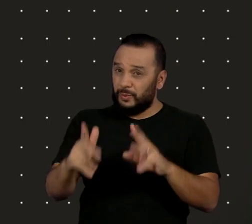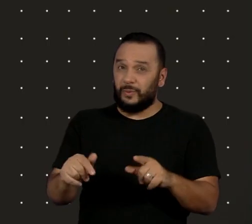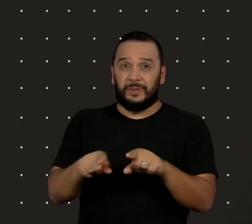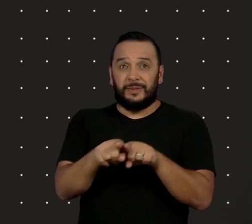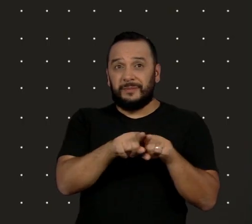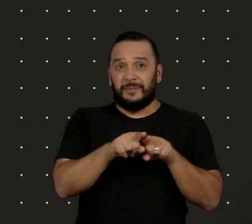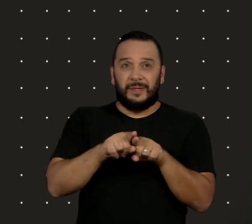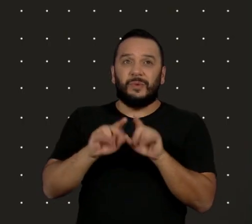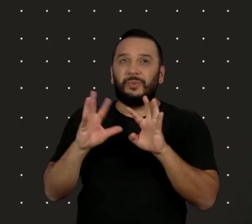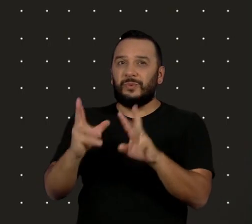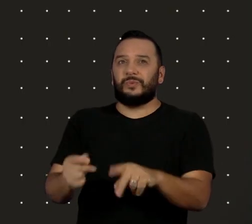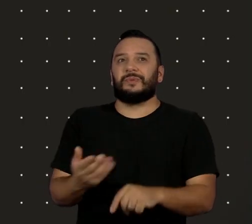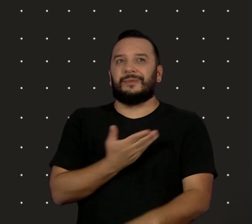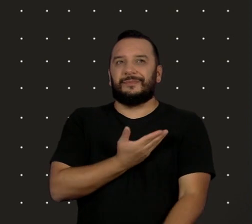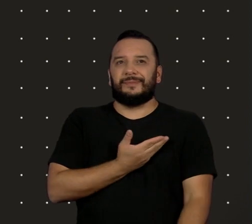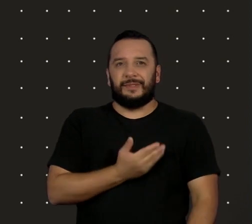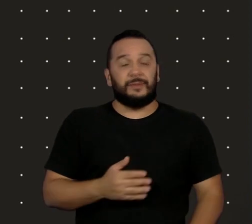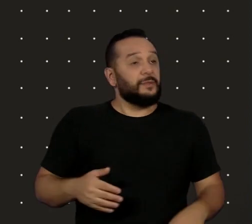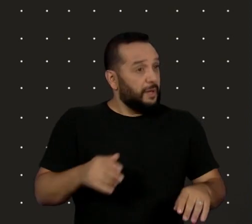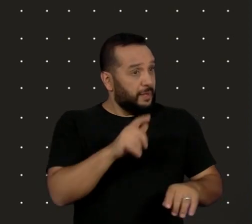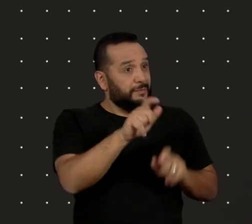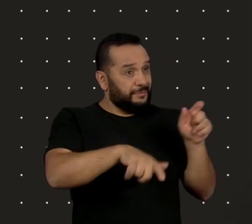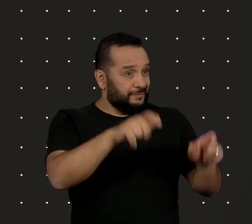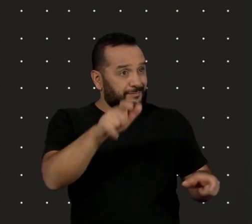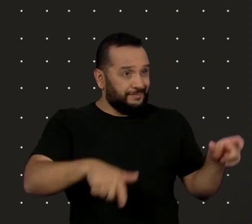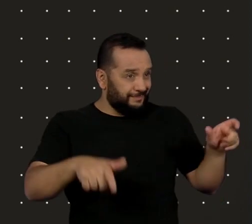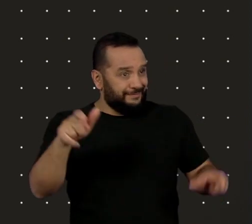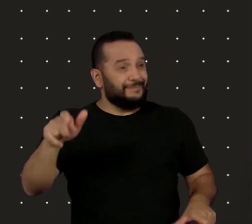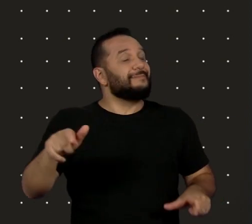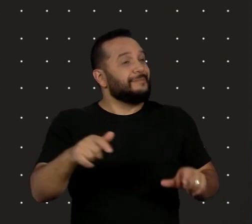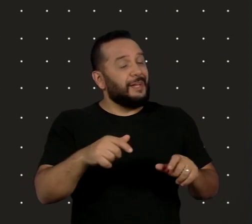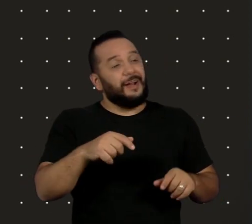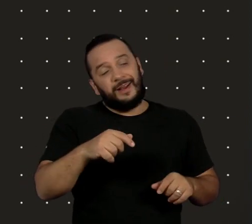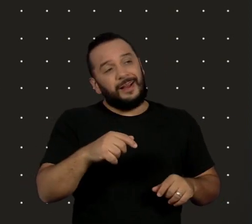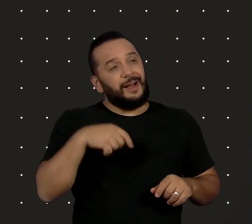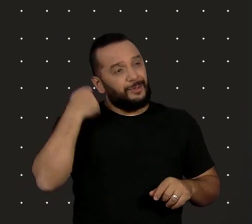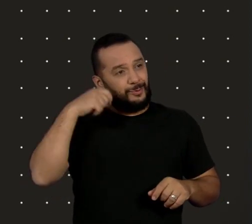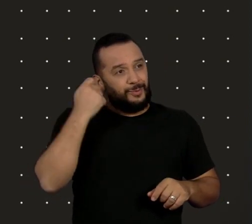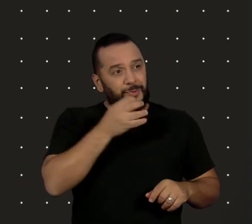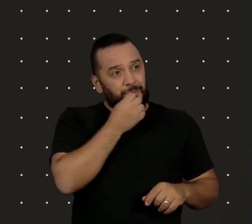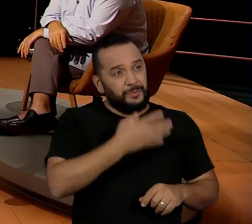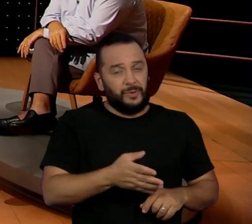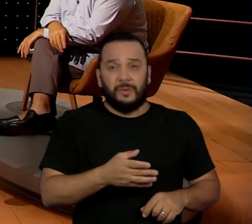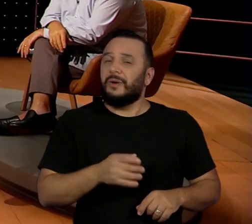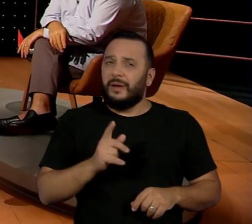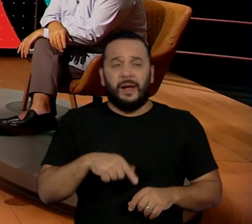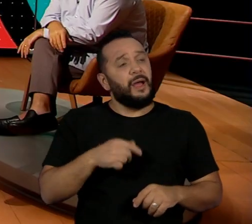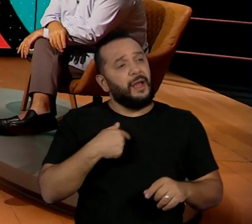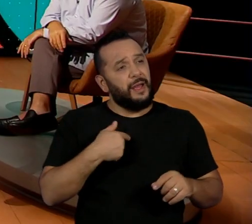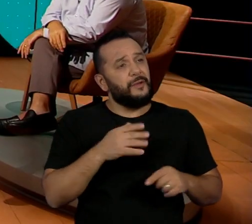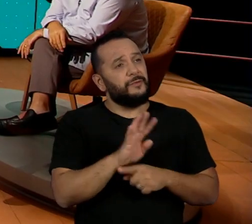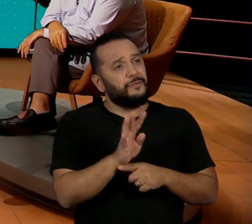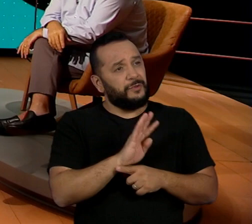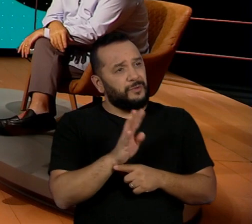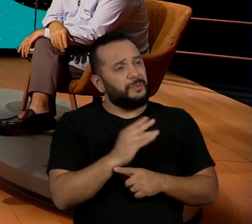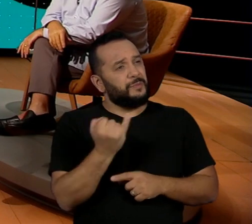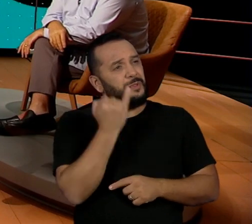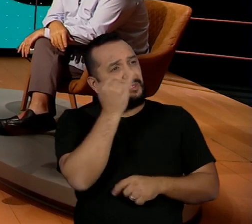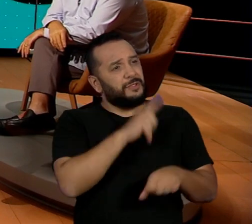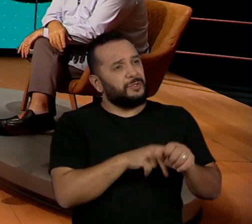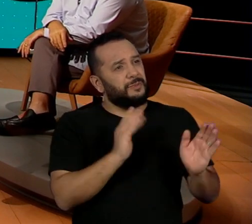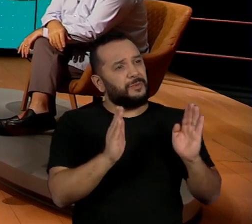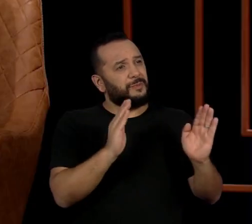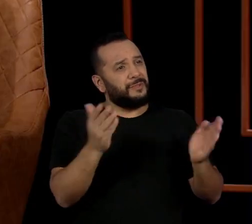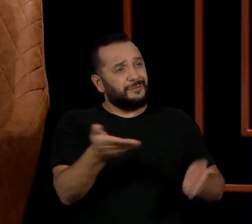é tudo amigo. Baita elenco. Tudo irmão meu ali que está ali. E é um filme bem significativo para os tempos de hoje, né?